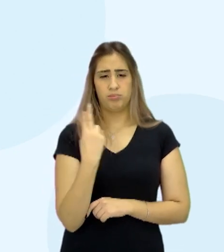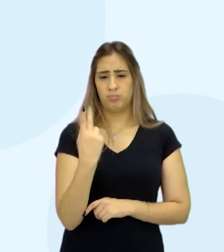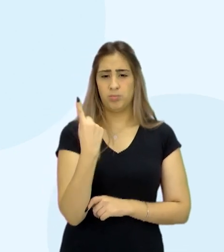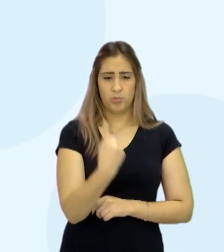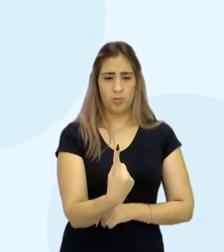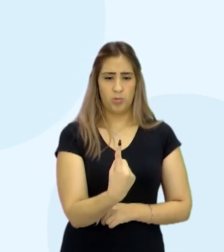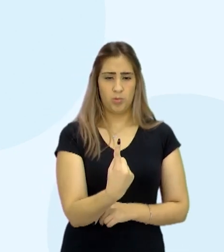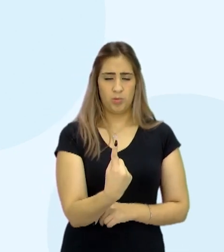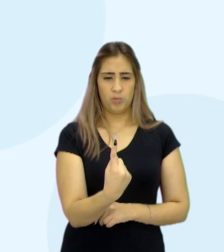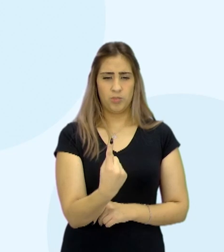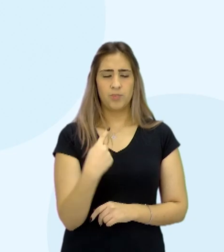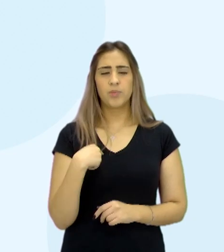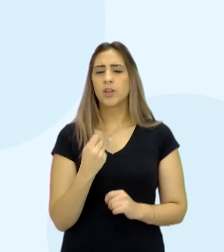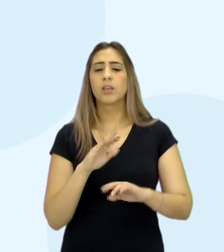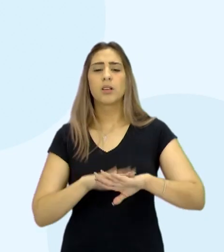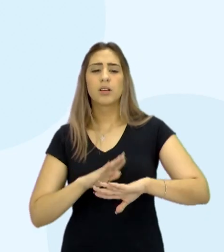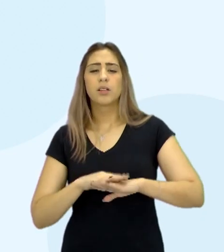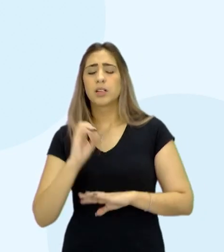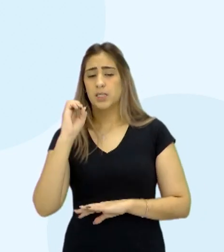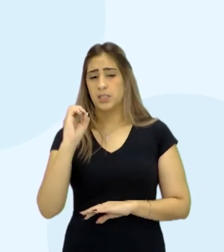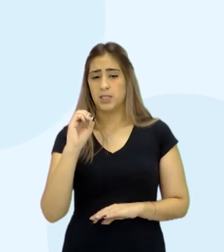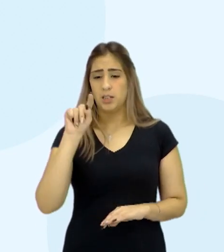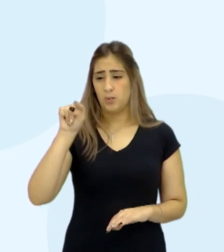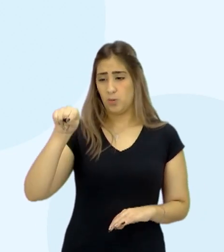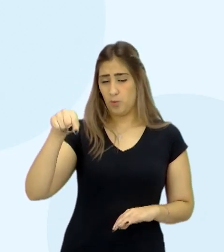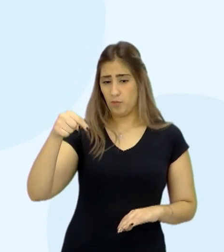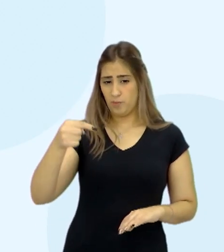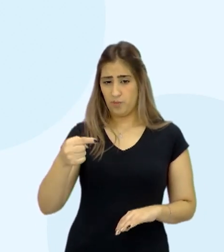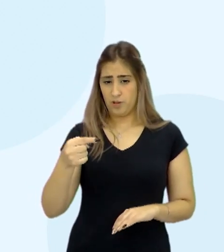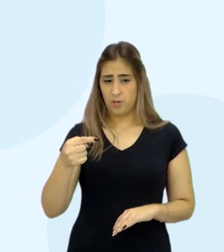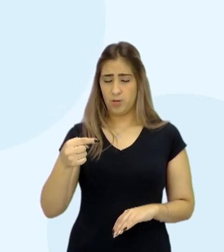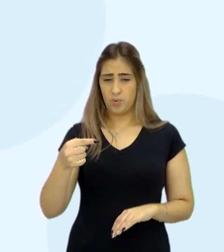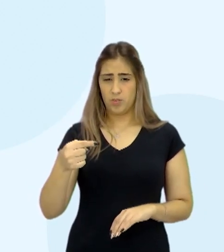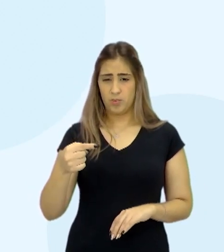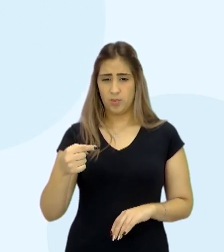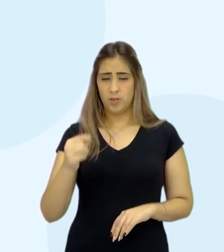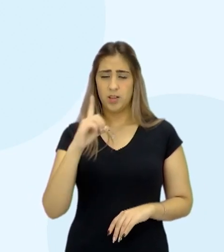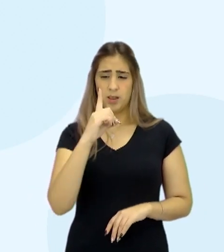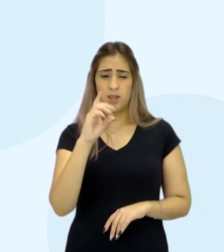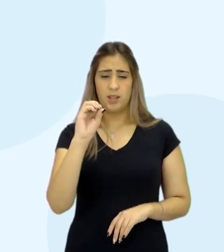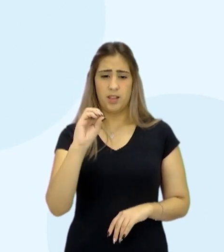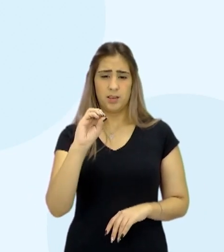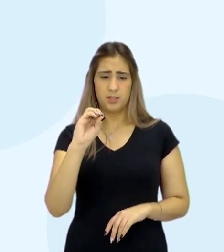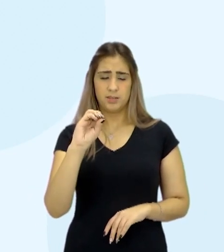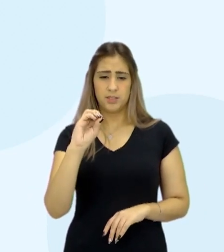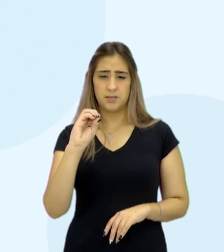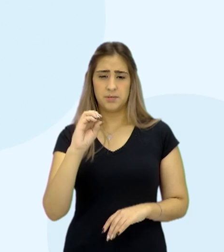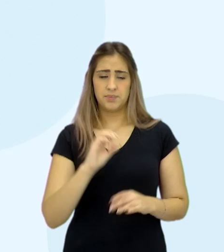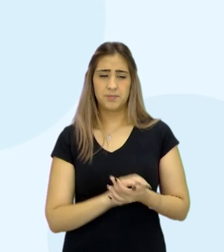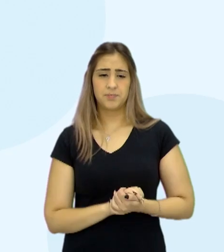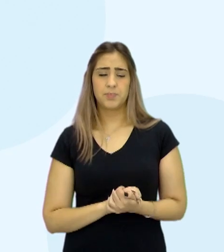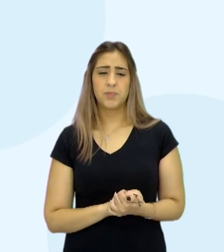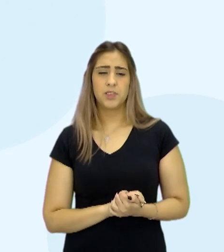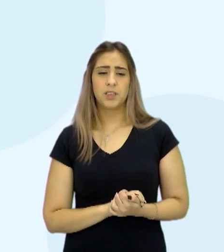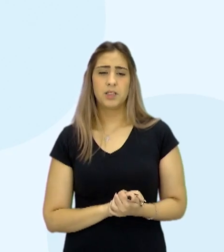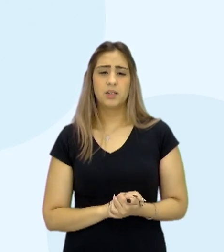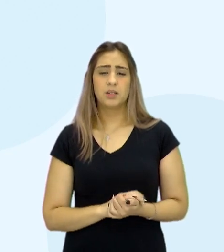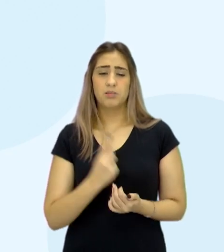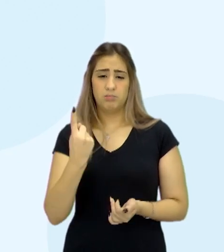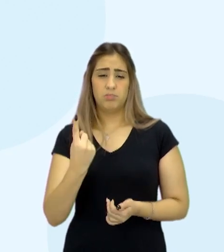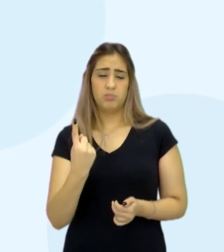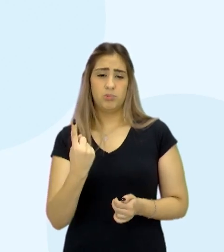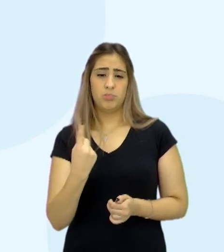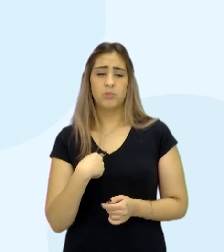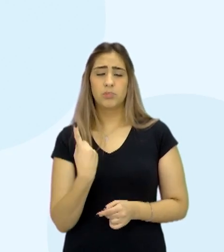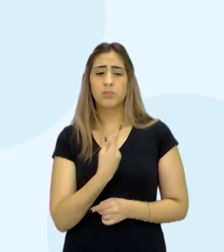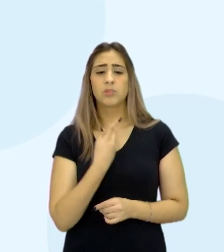1, então a gente põe 0, né, pede licença, acrescenta um zerinho aqui. Então o 10 cabe uma vez, ok? A